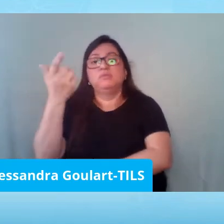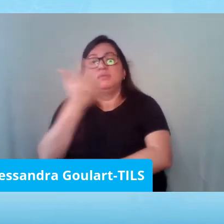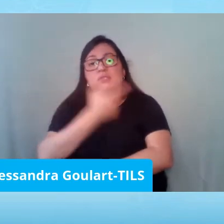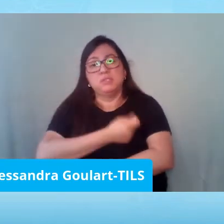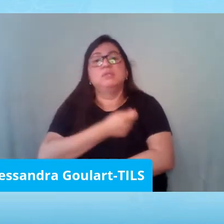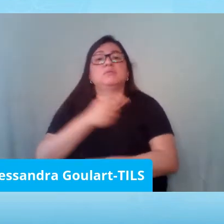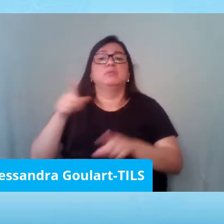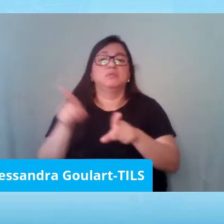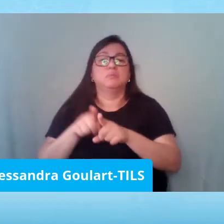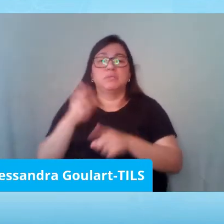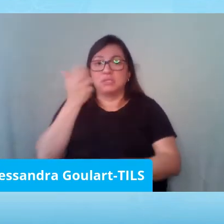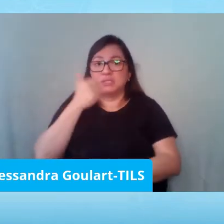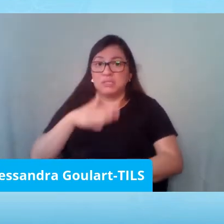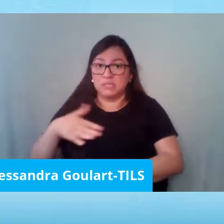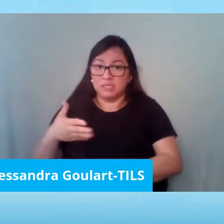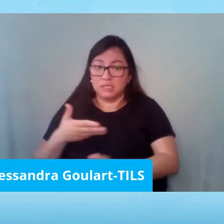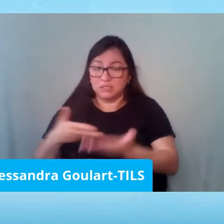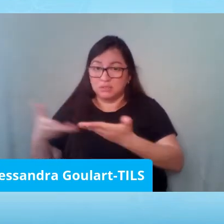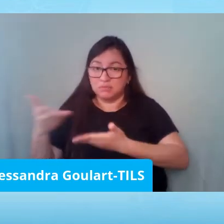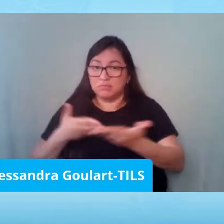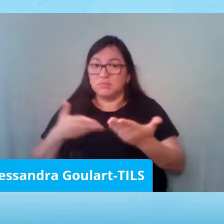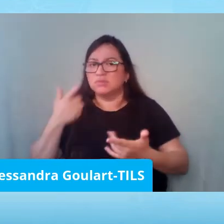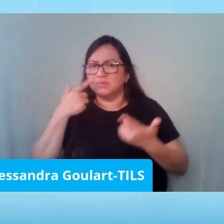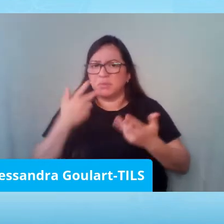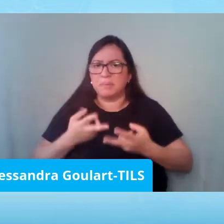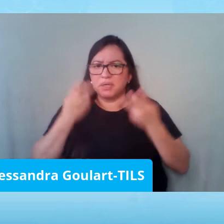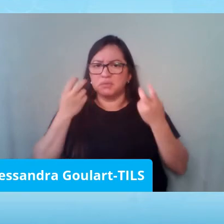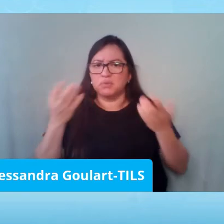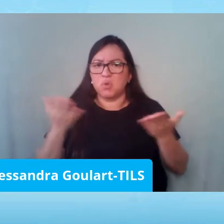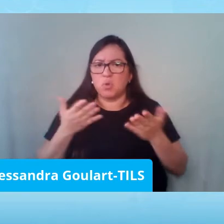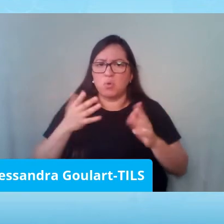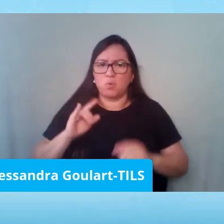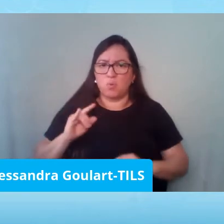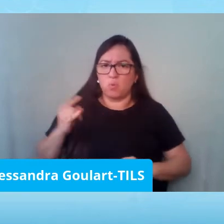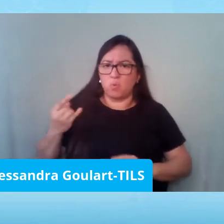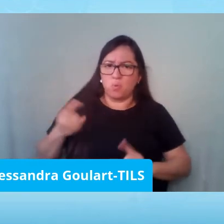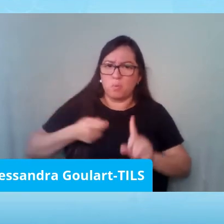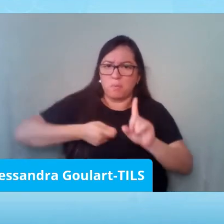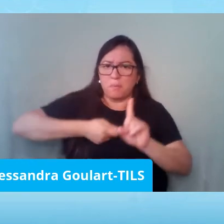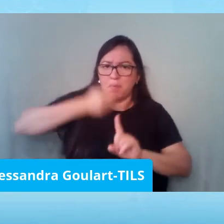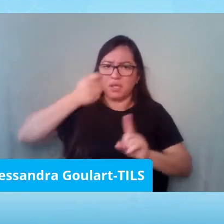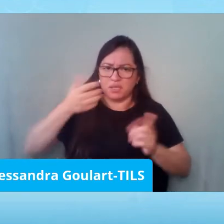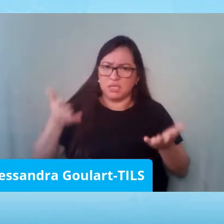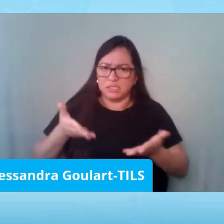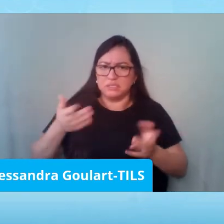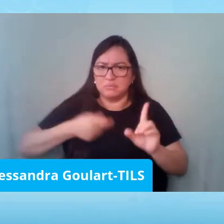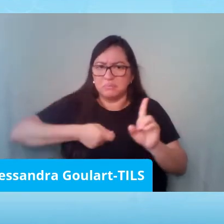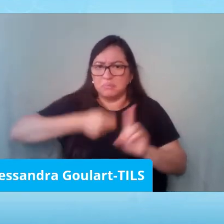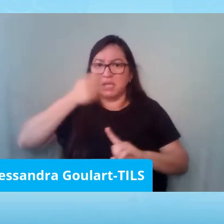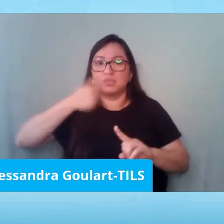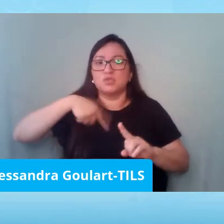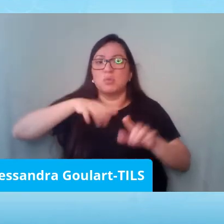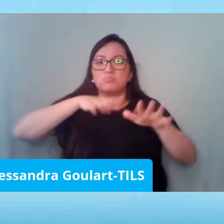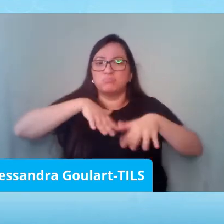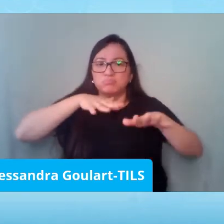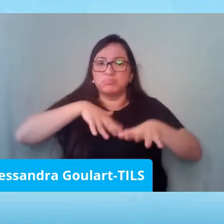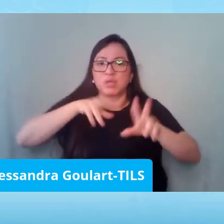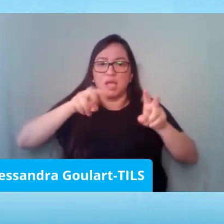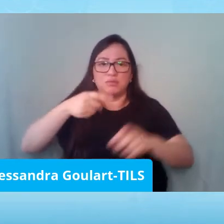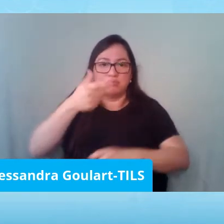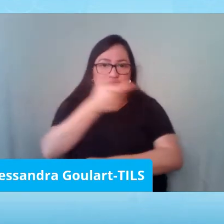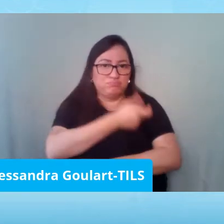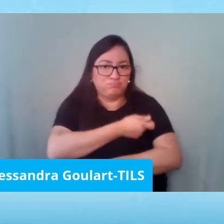das crianças, né? Hoje a gente vocês viram que no último mês, nesse mês, né, a nossa campanha de vacinação do pólio,